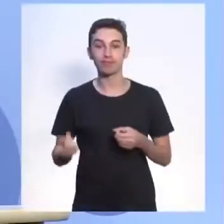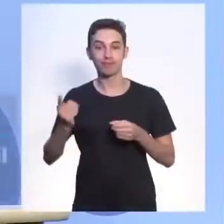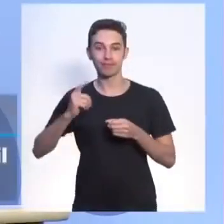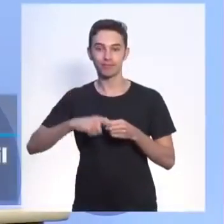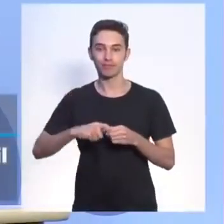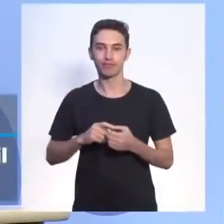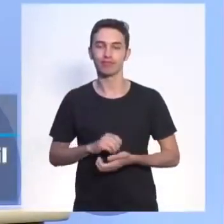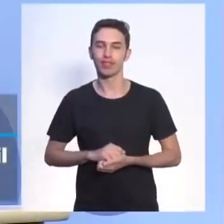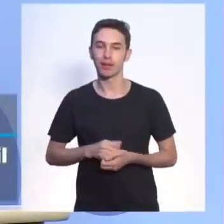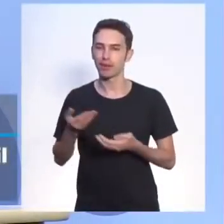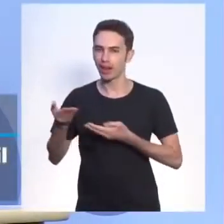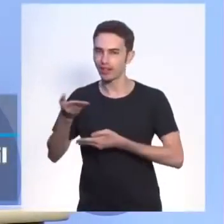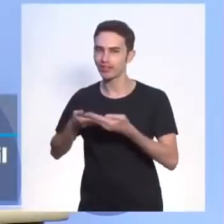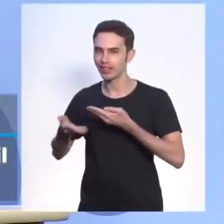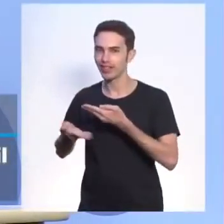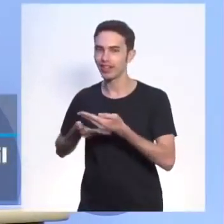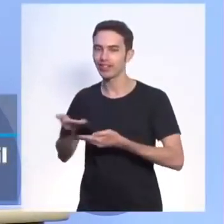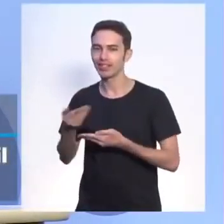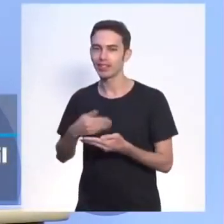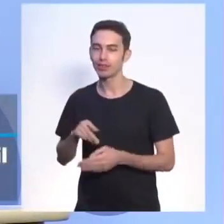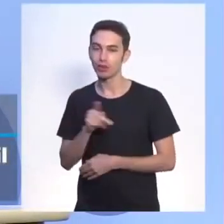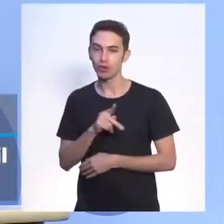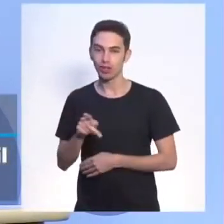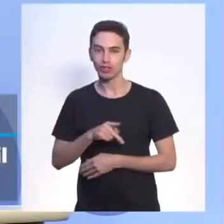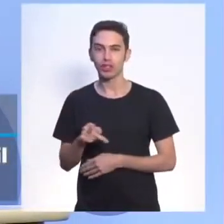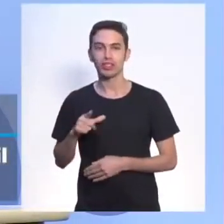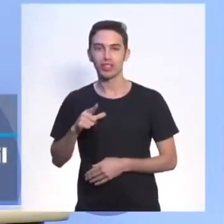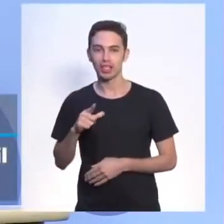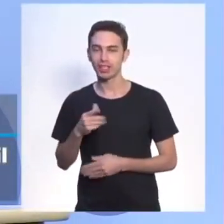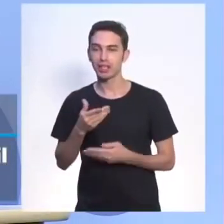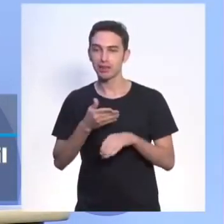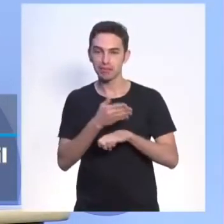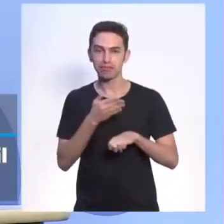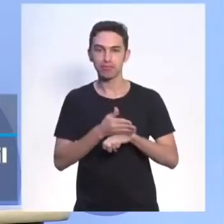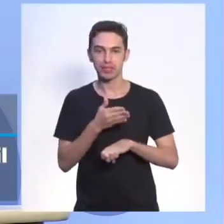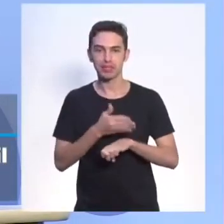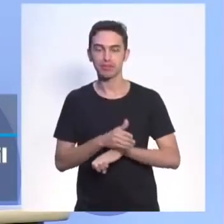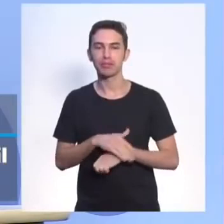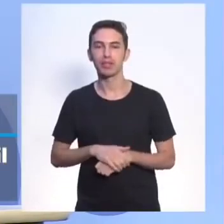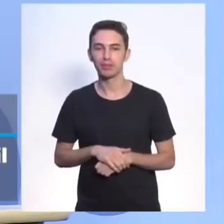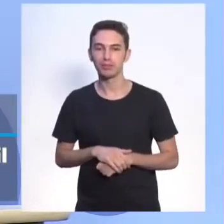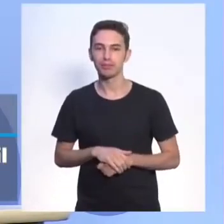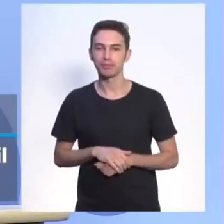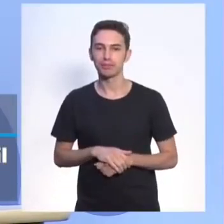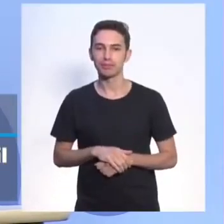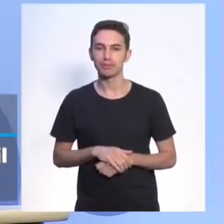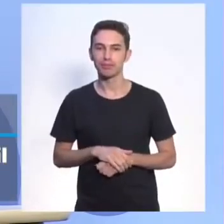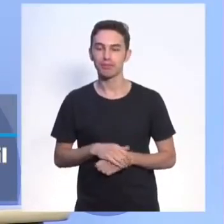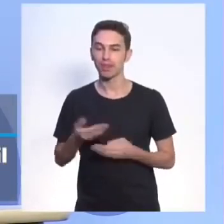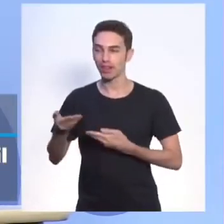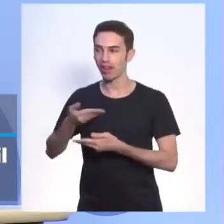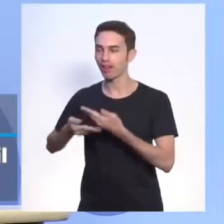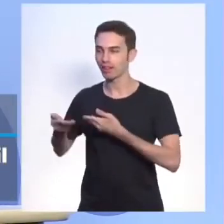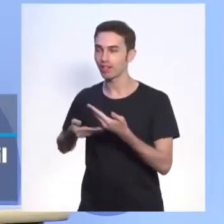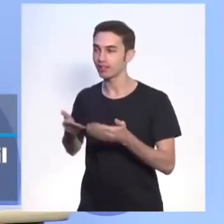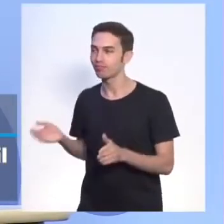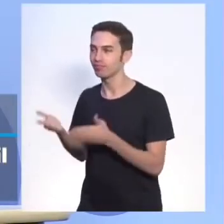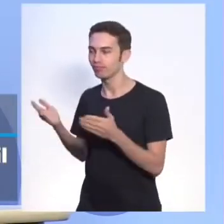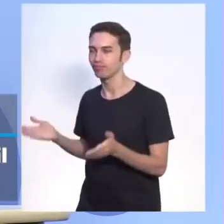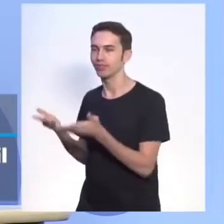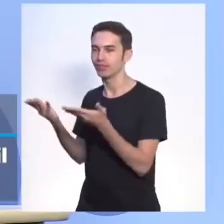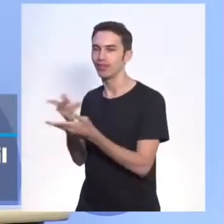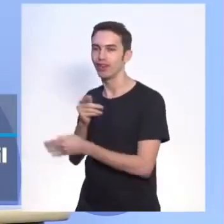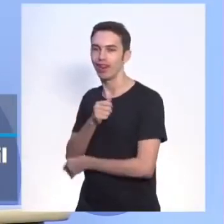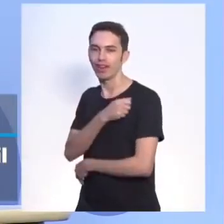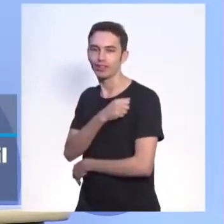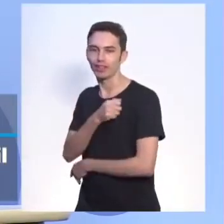voltamos para a interação. Os professores estão aqui participando da interação, motivando essa